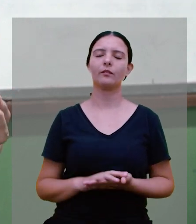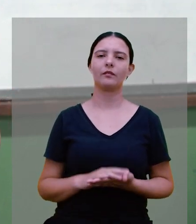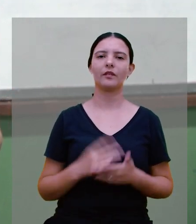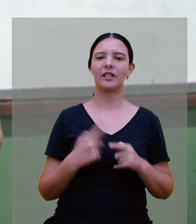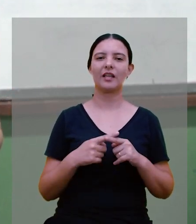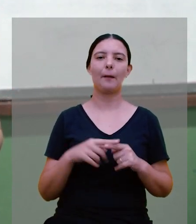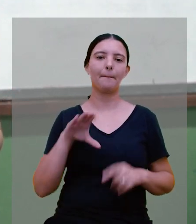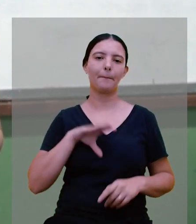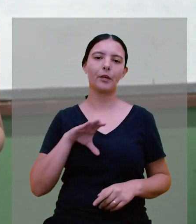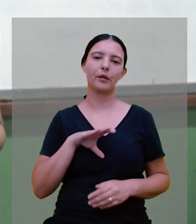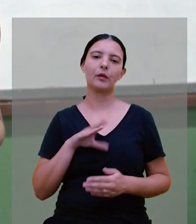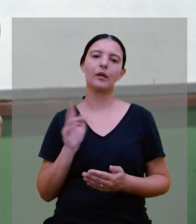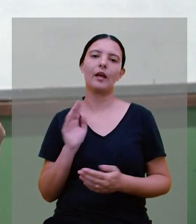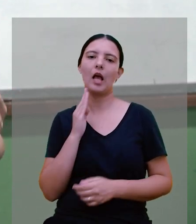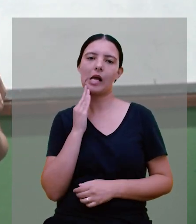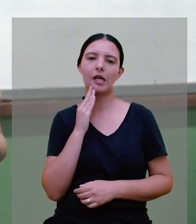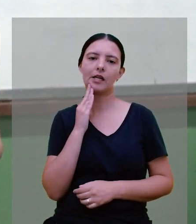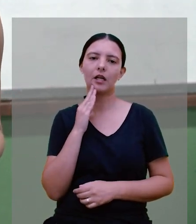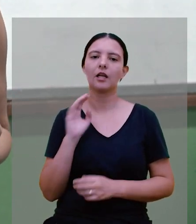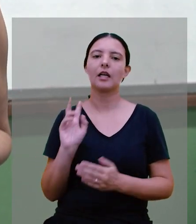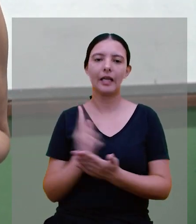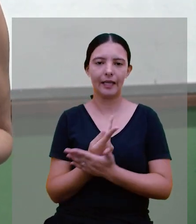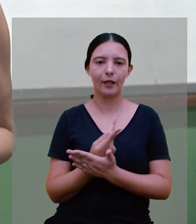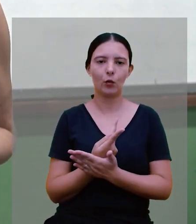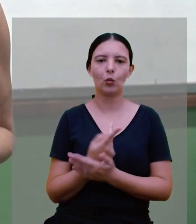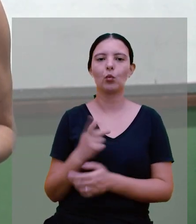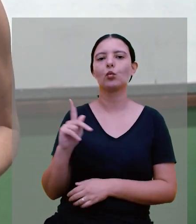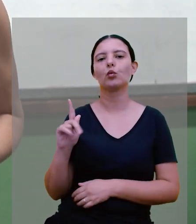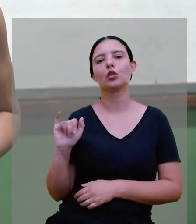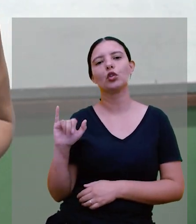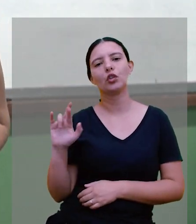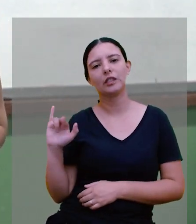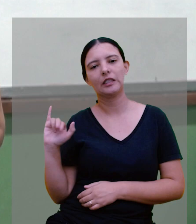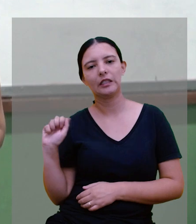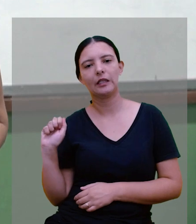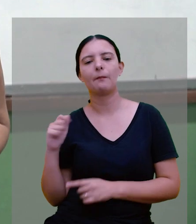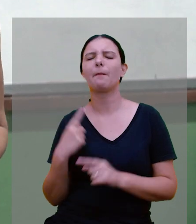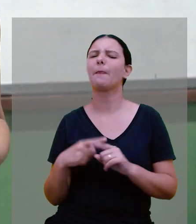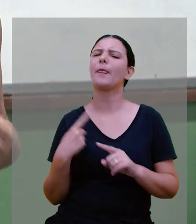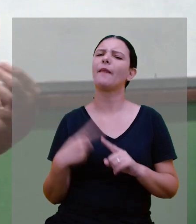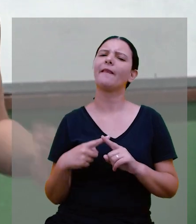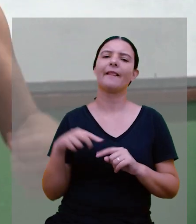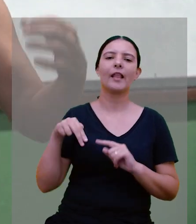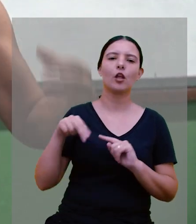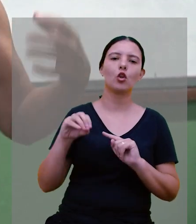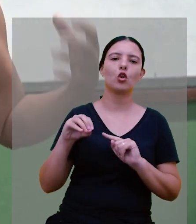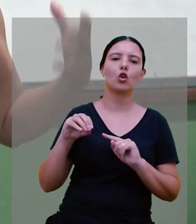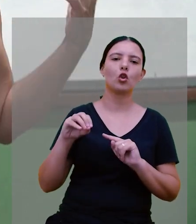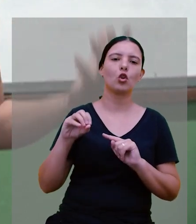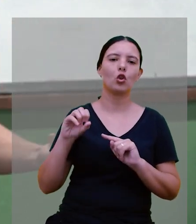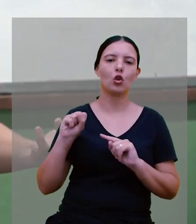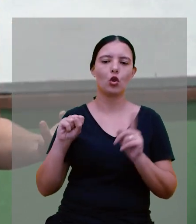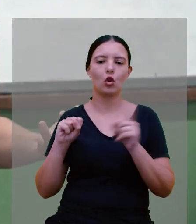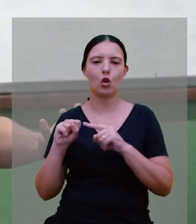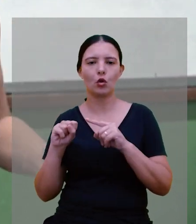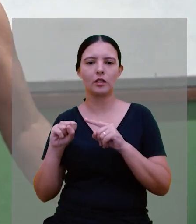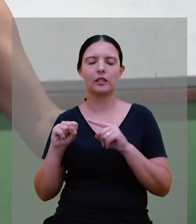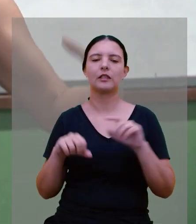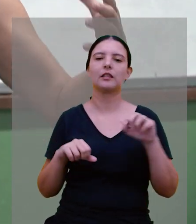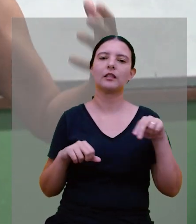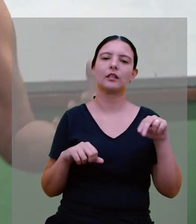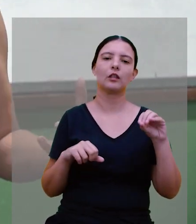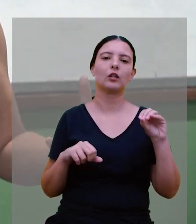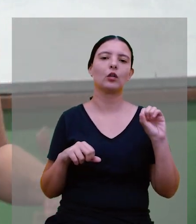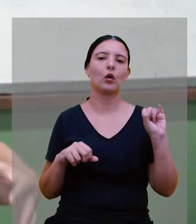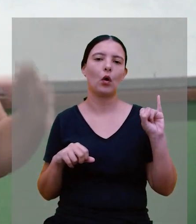o erro de português e ele escreveu a gíria. Por que ele escreveu assim? Essa frase é muito mais poderosa. Porque